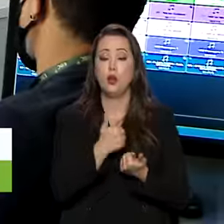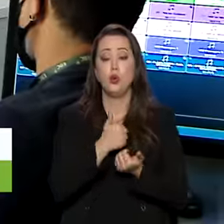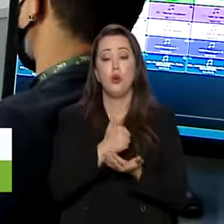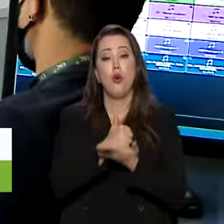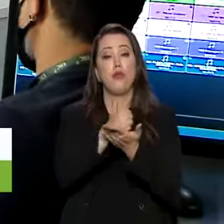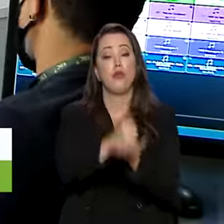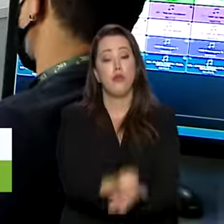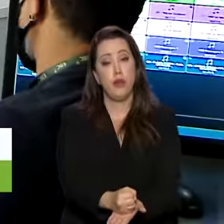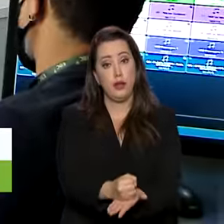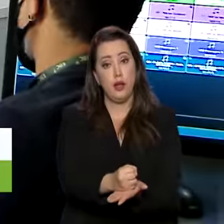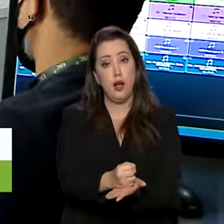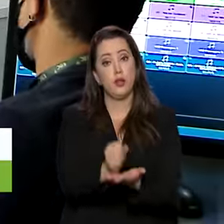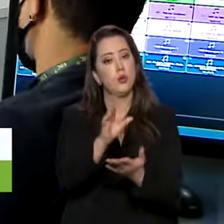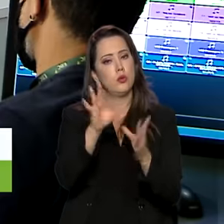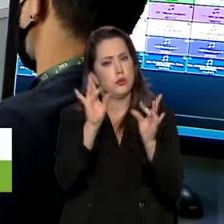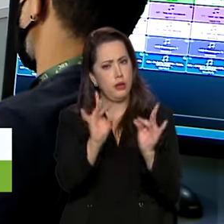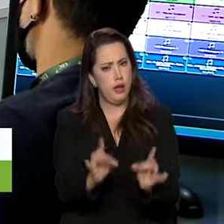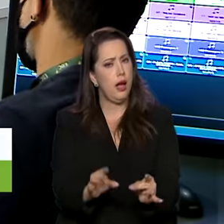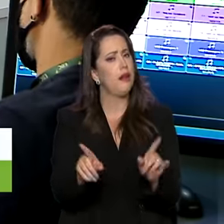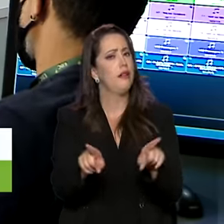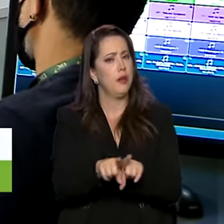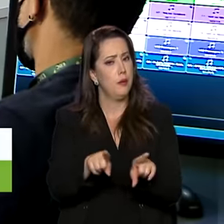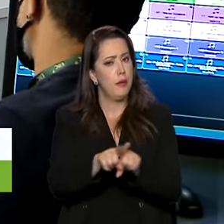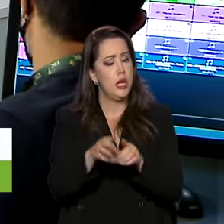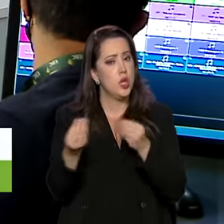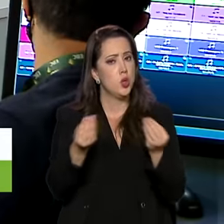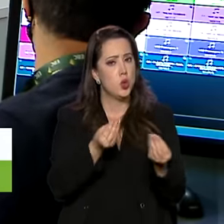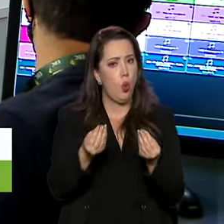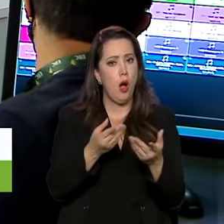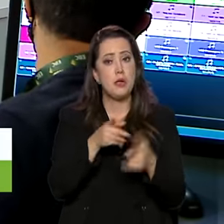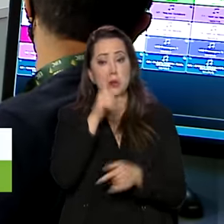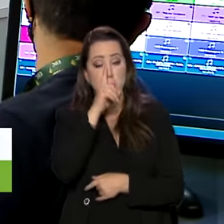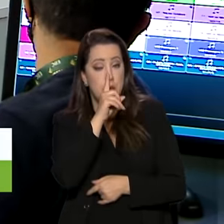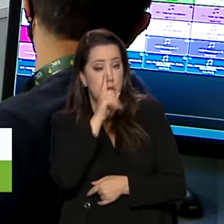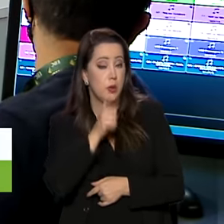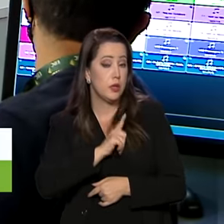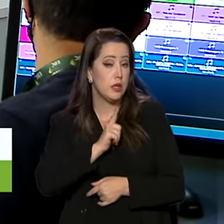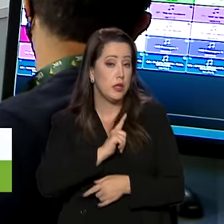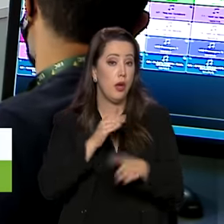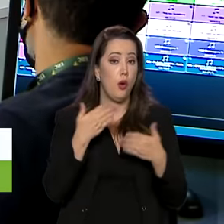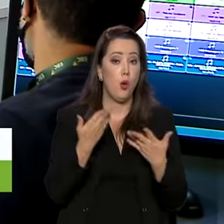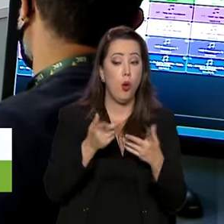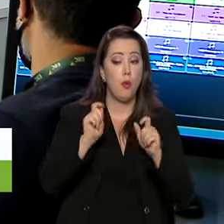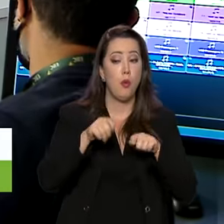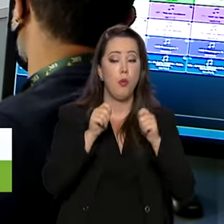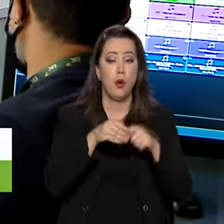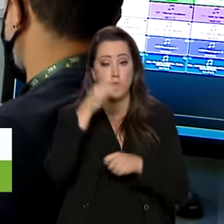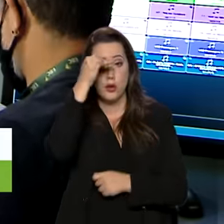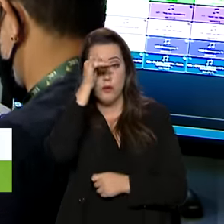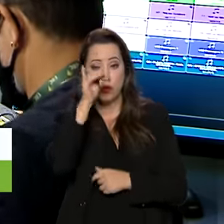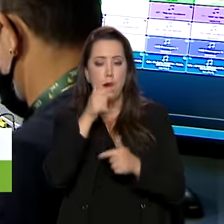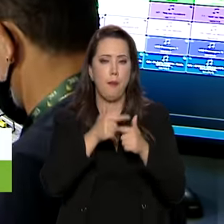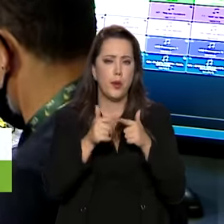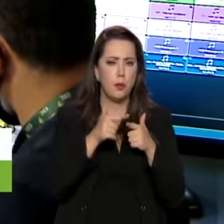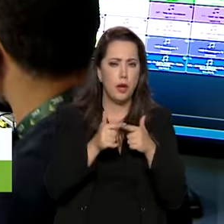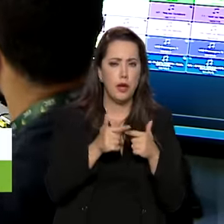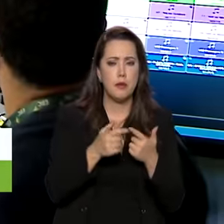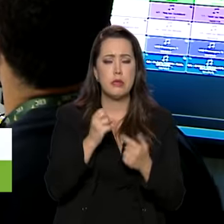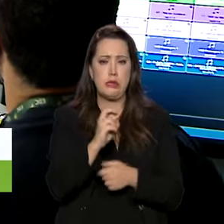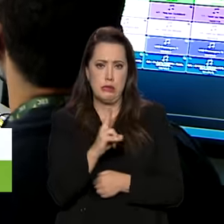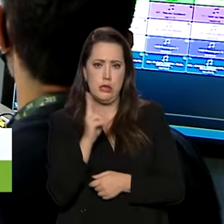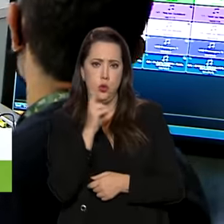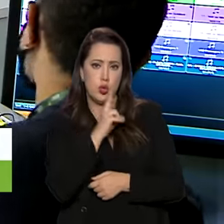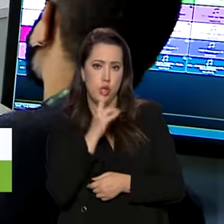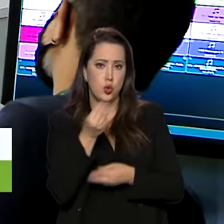oferecido com as indicações inclusive de fatores de risco e de medidas a serem tomadas em casos